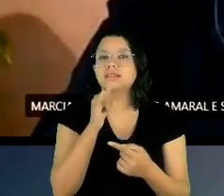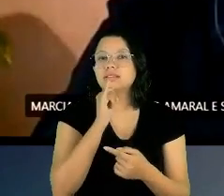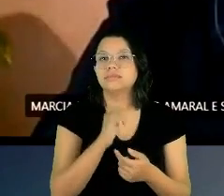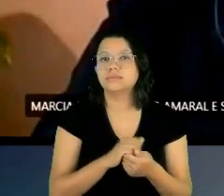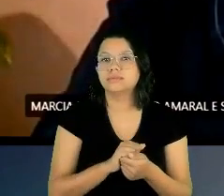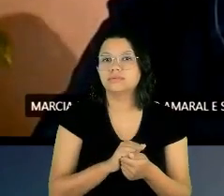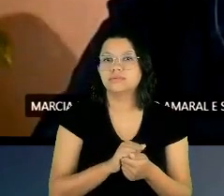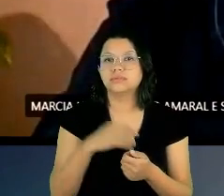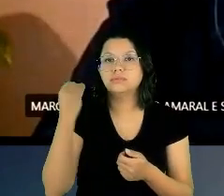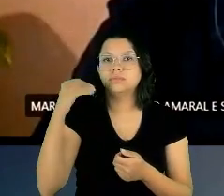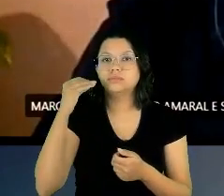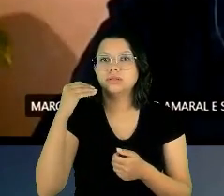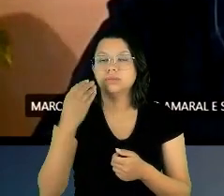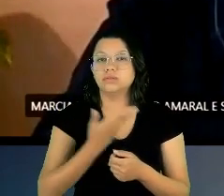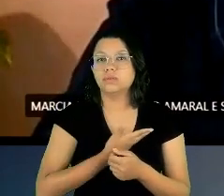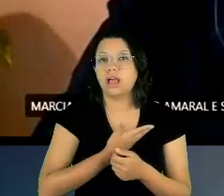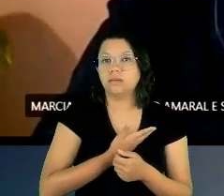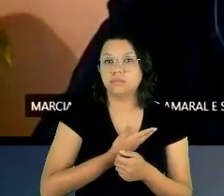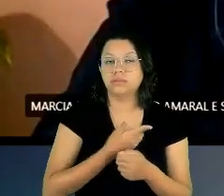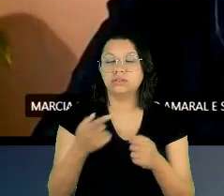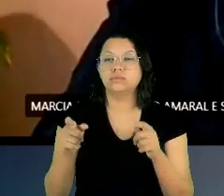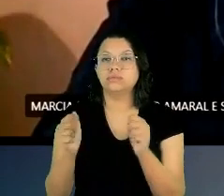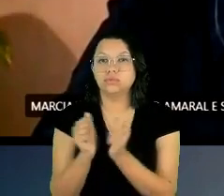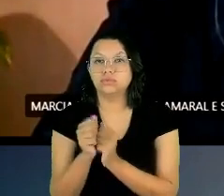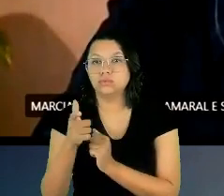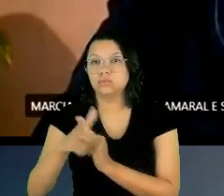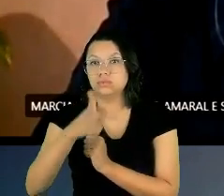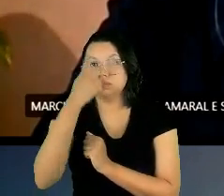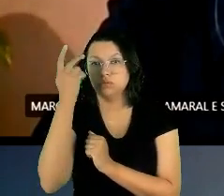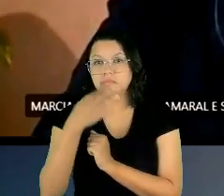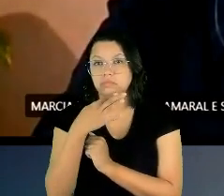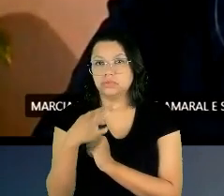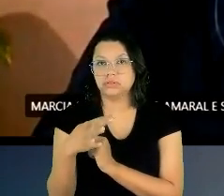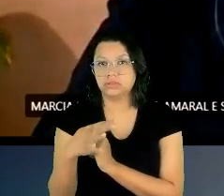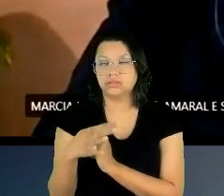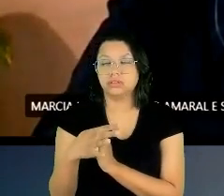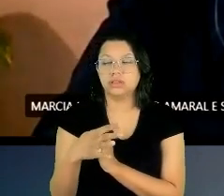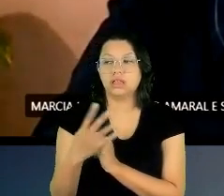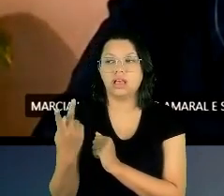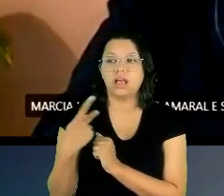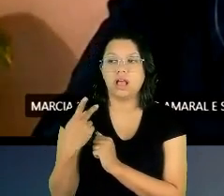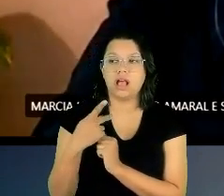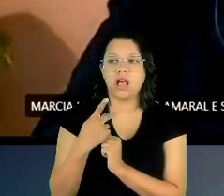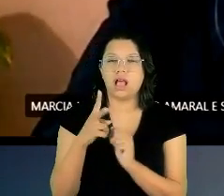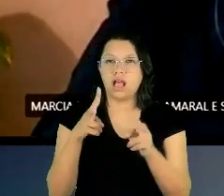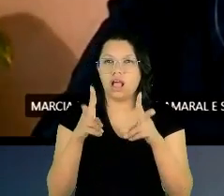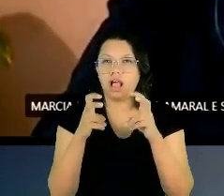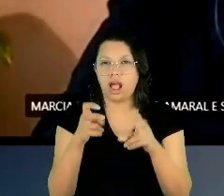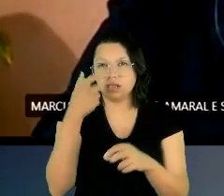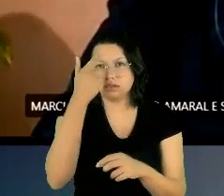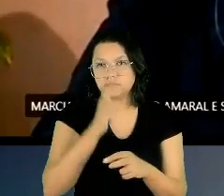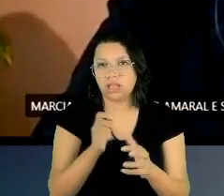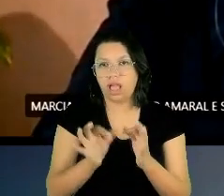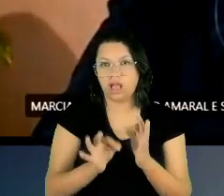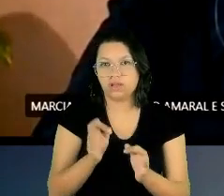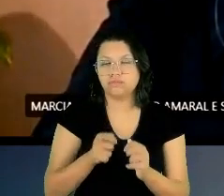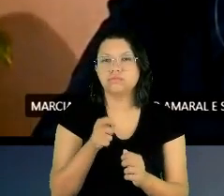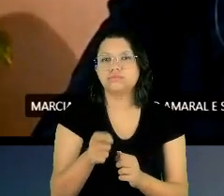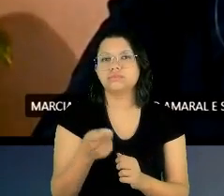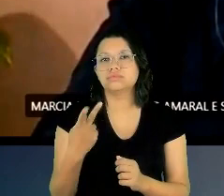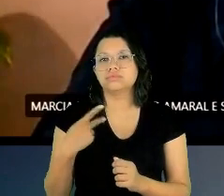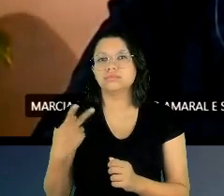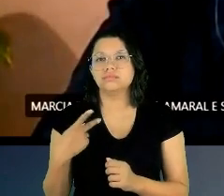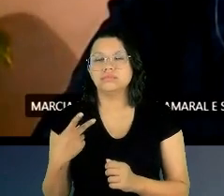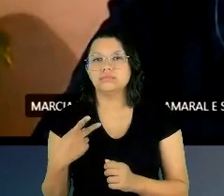evidentemente. Mas aí, por exemplo, no experimento com um amigo e com um desconhecido, na nossa perspectiva como